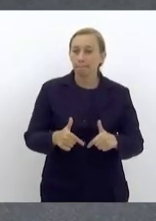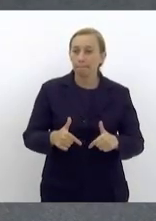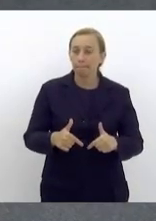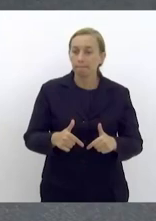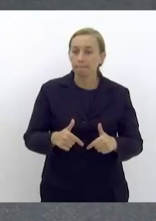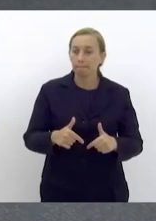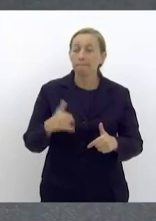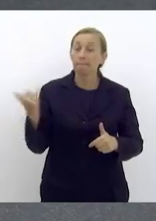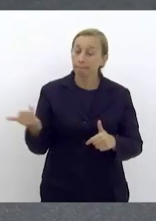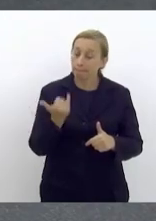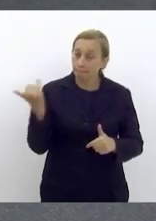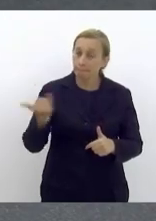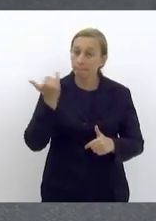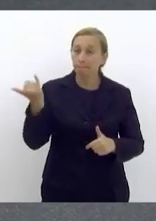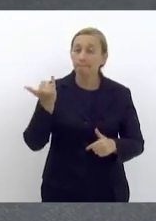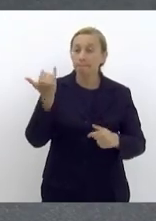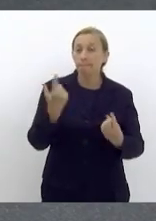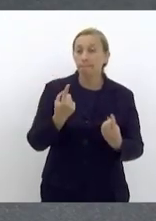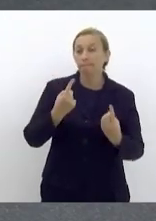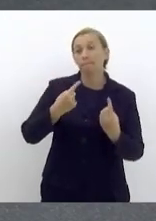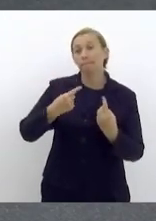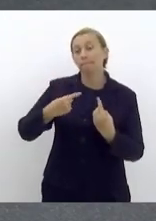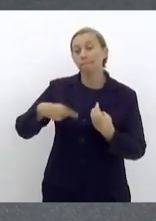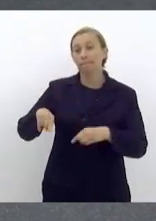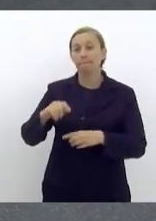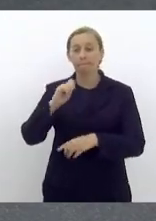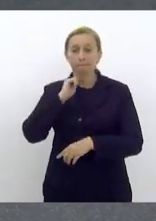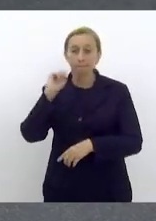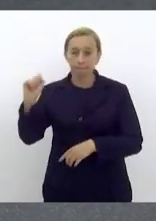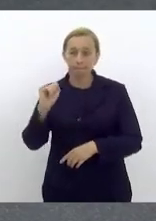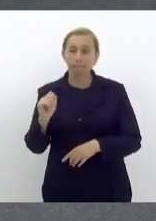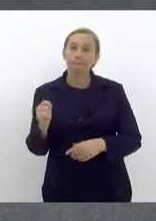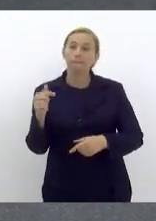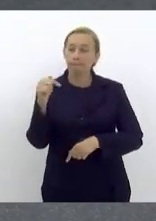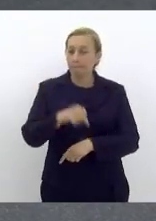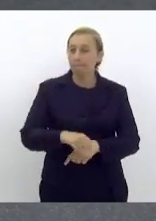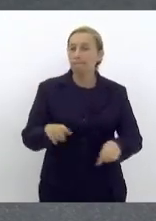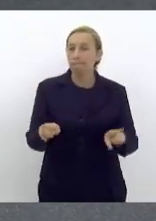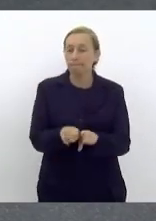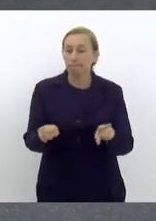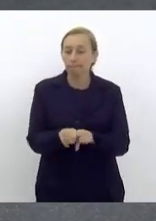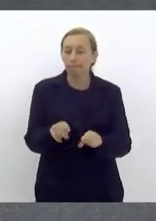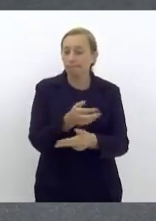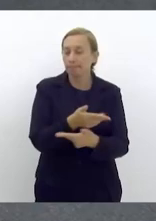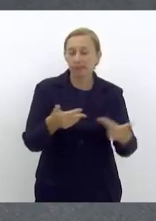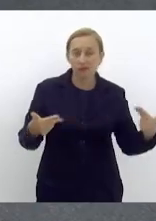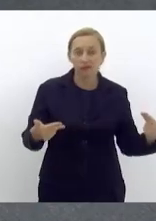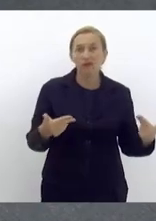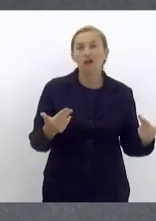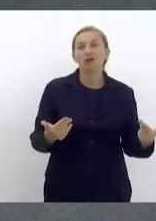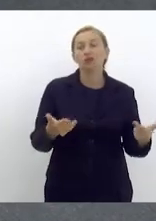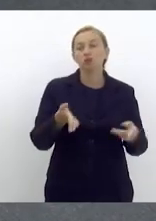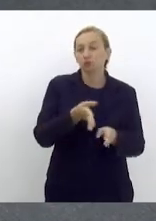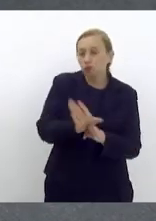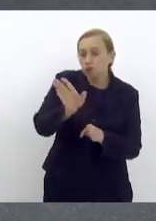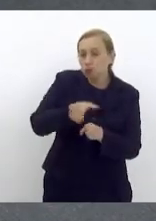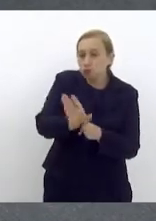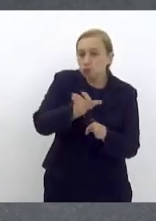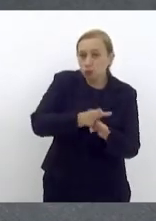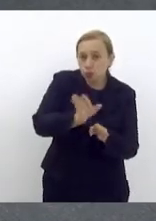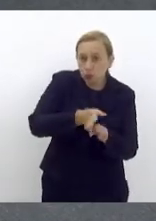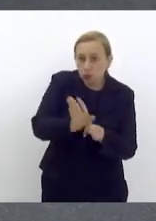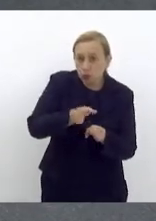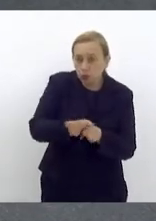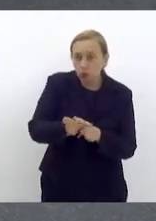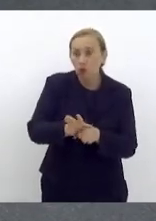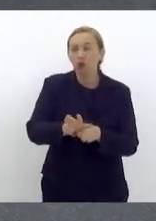e importante no combate ao suicídio. E daqui temos várias orientações e